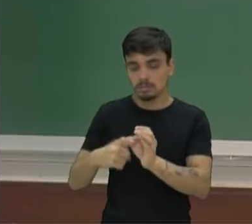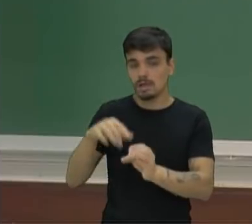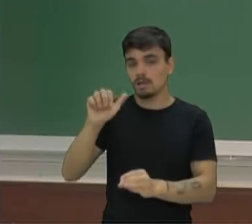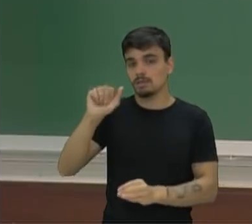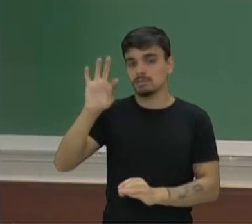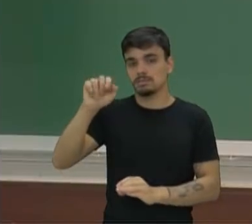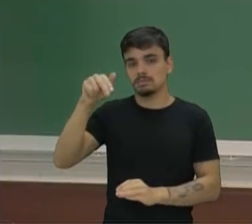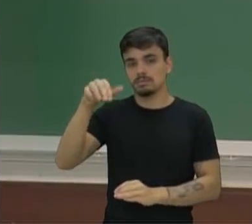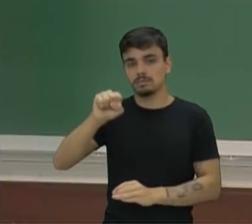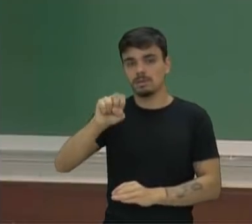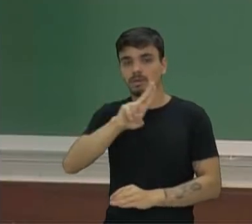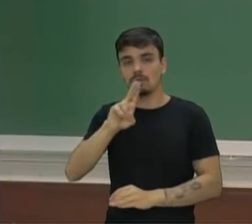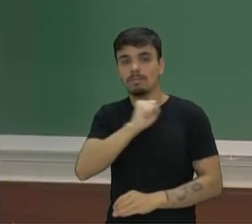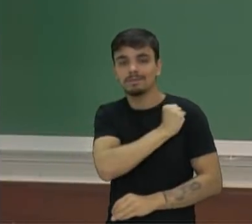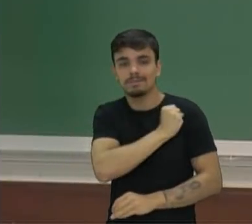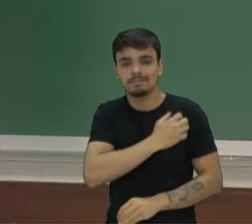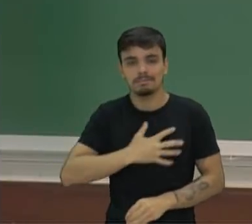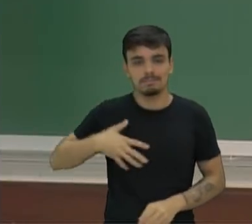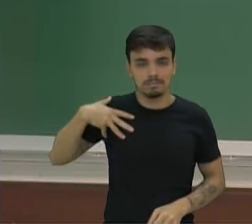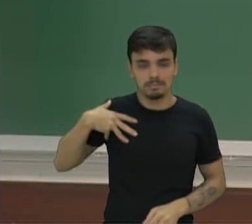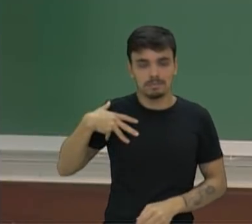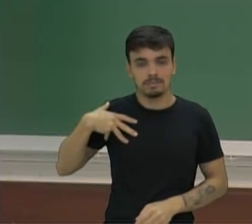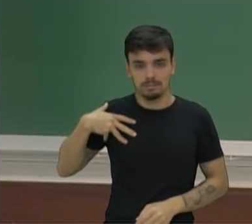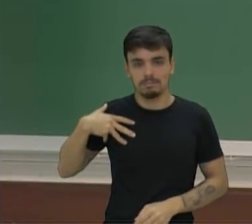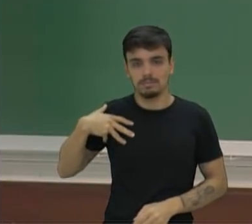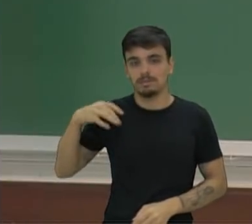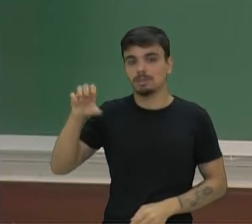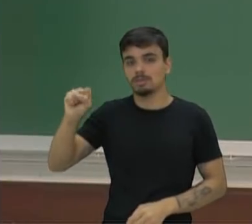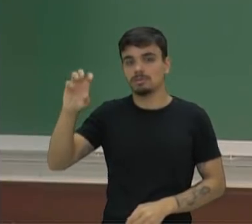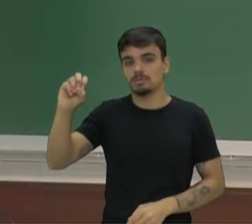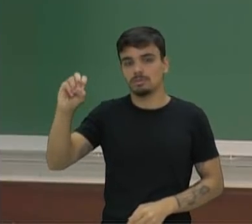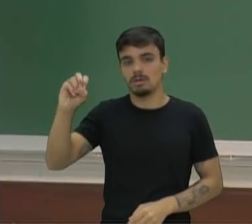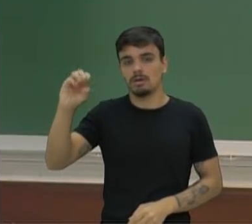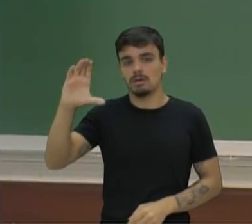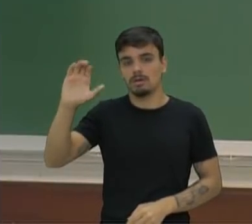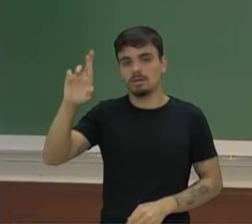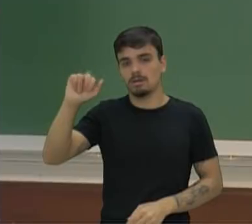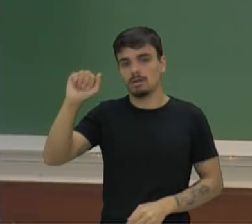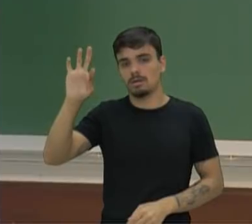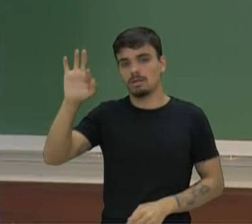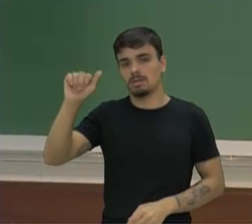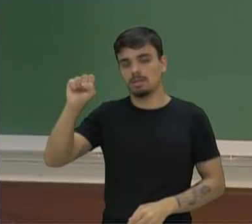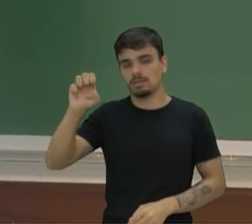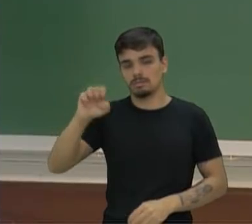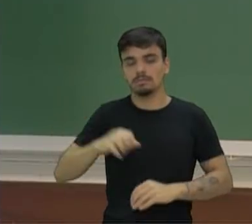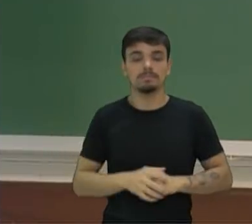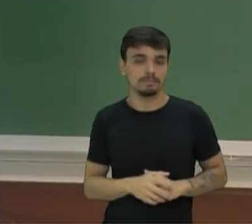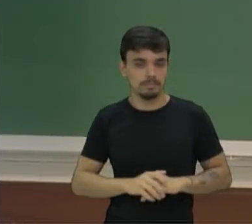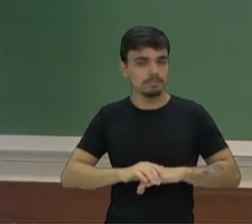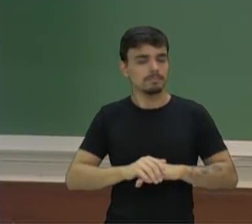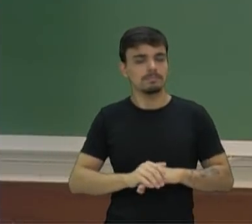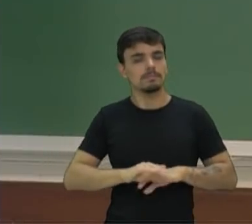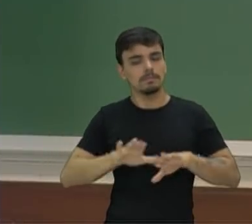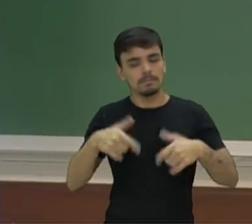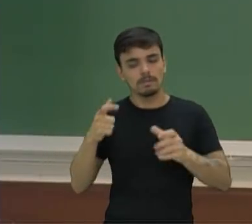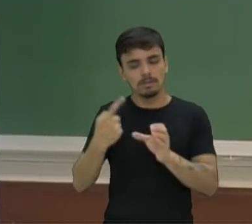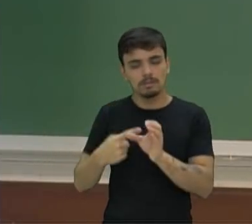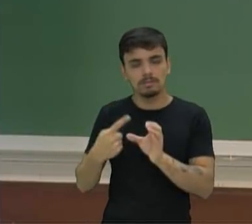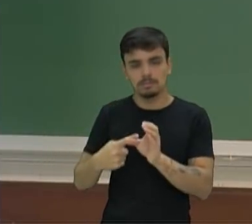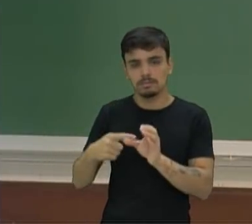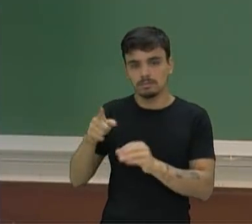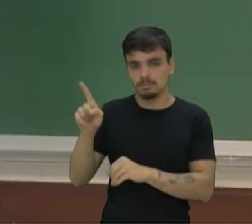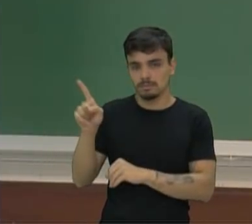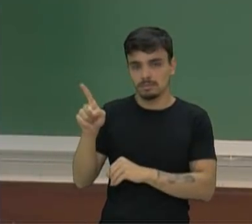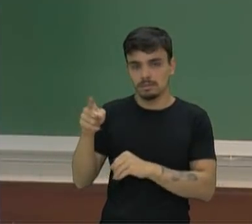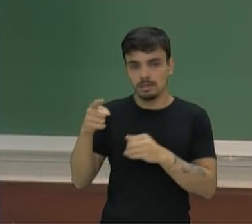chamado Sócrates, que admirava o conhecimento e a inteligência de Aspásia. Aspásia nasceu na cidade de